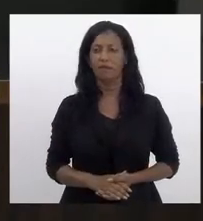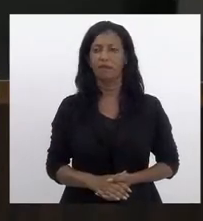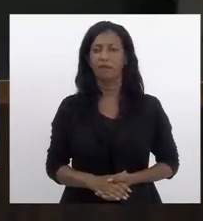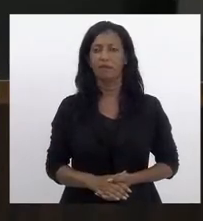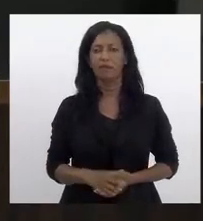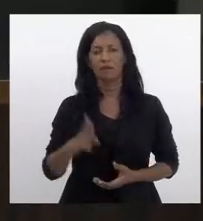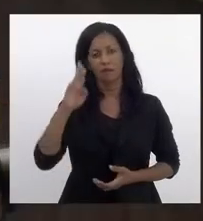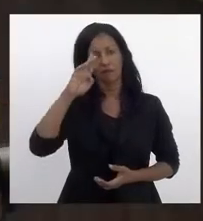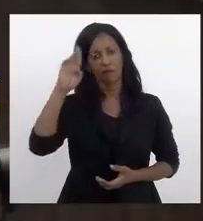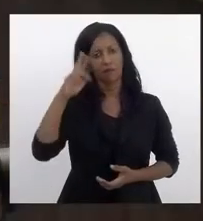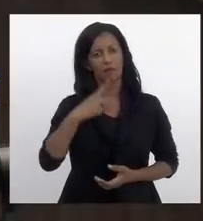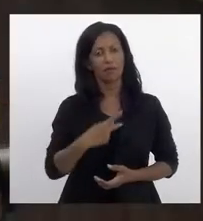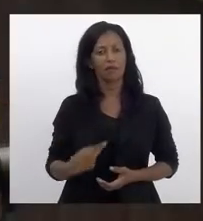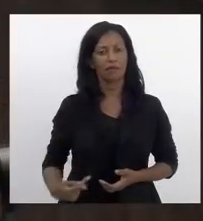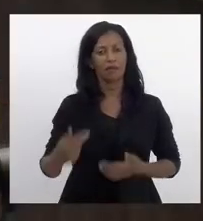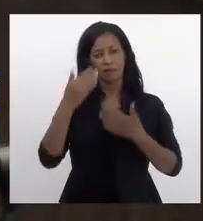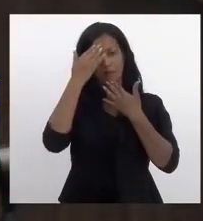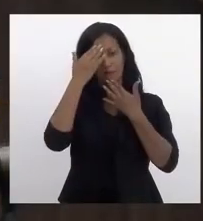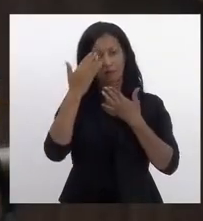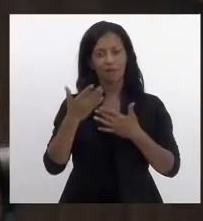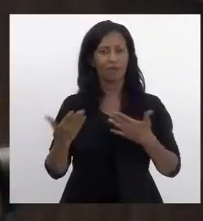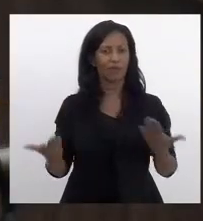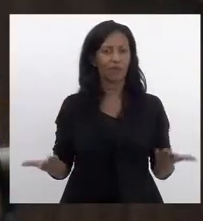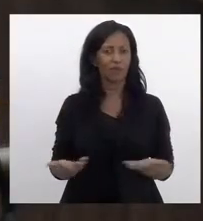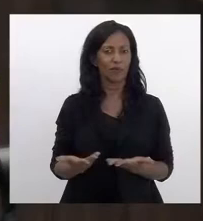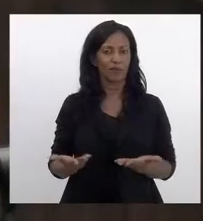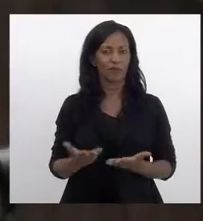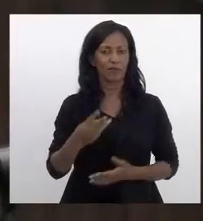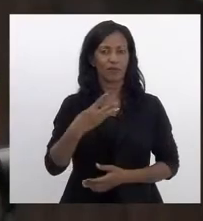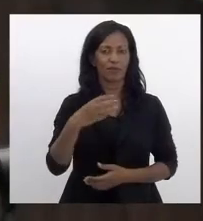Senhor presidente, muito obrigada. No dia de hoje,